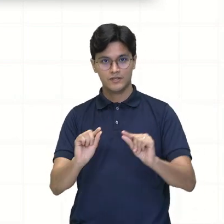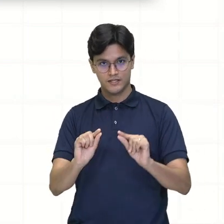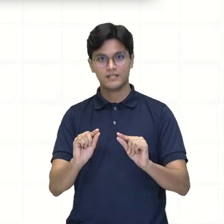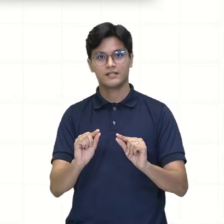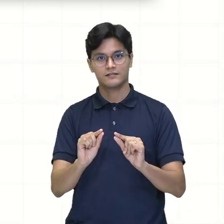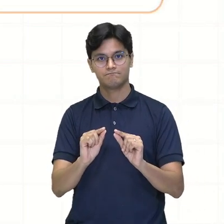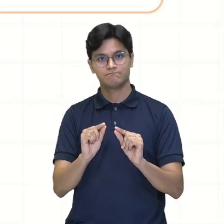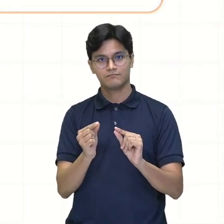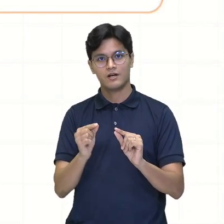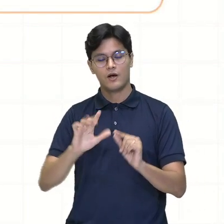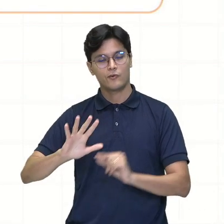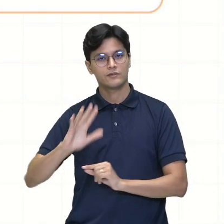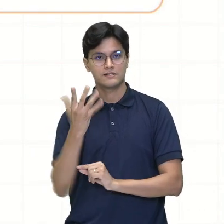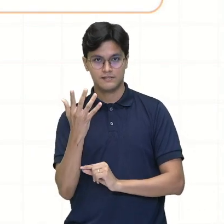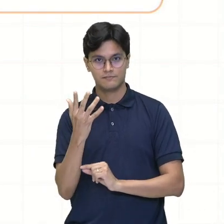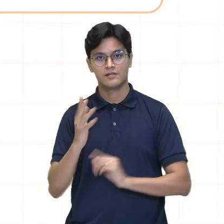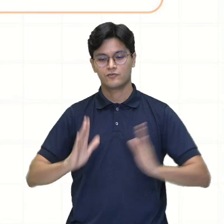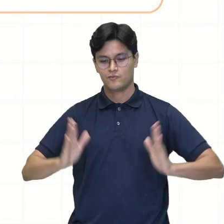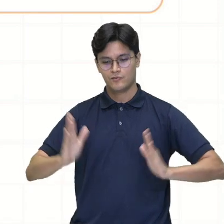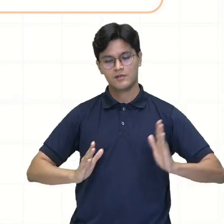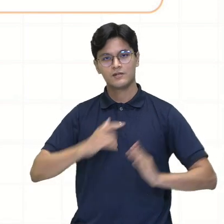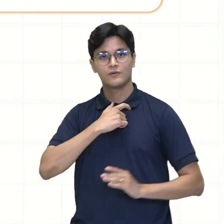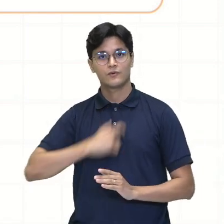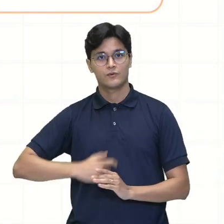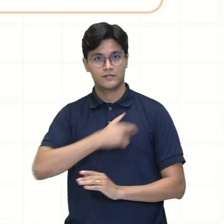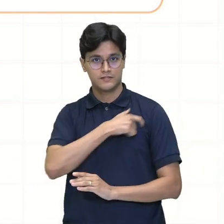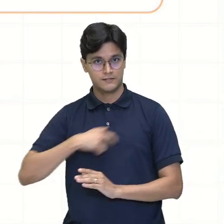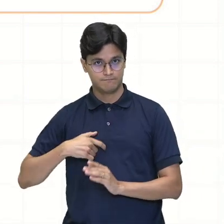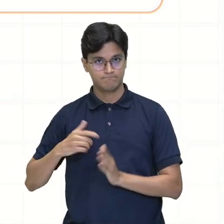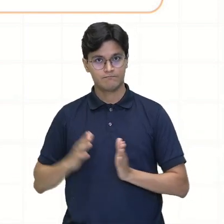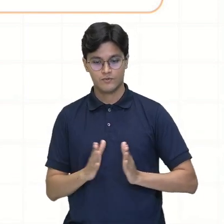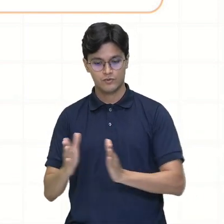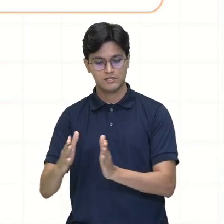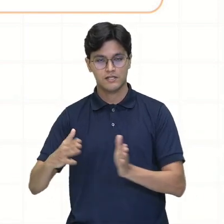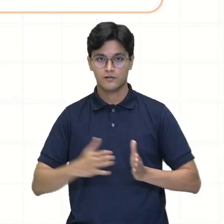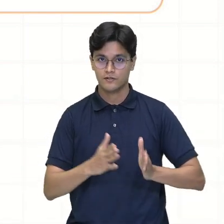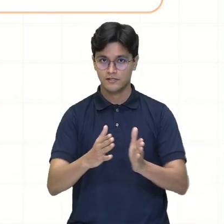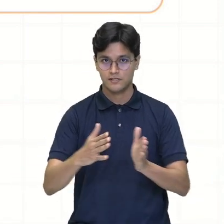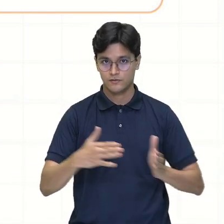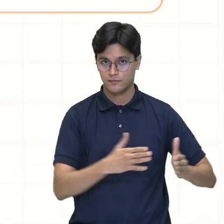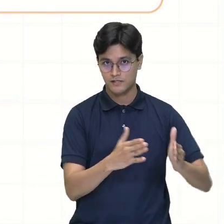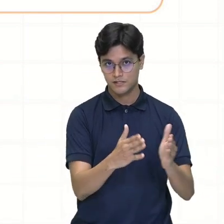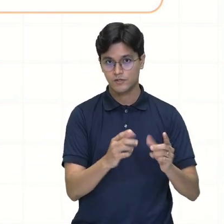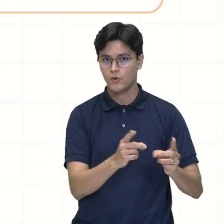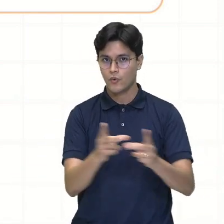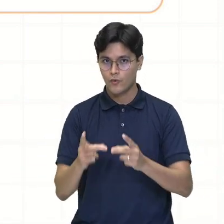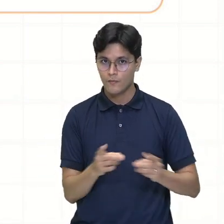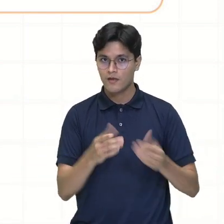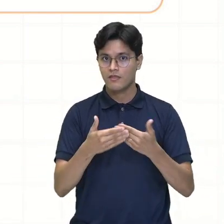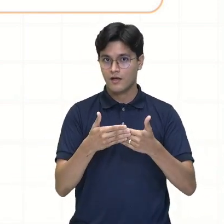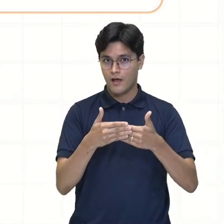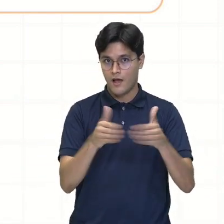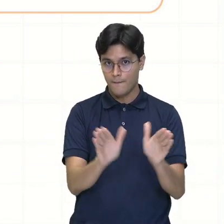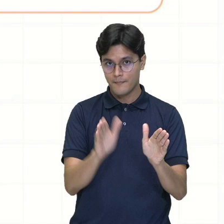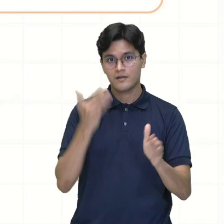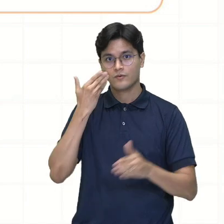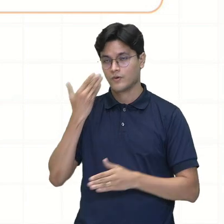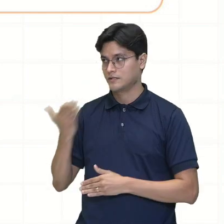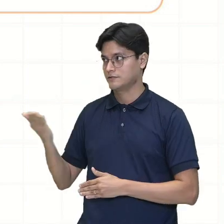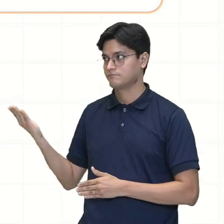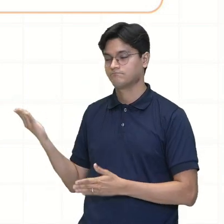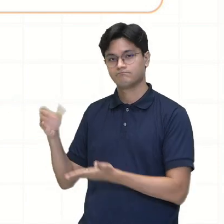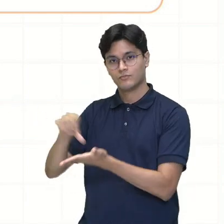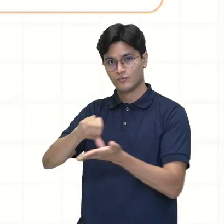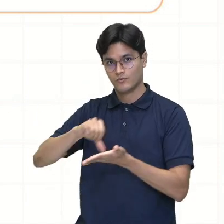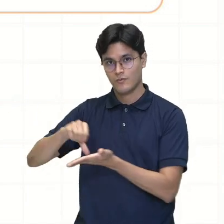eu falei há pouco para vocês, né, essas rotas comerciais elas vão ser abertas. Observem aqui que nós temos um mapa em que ele